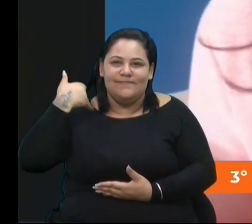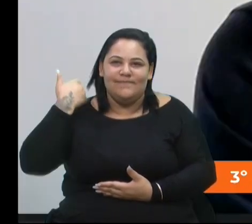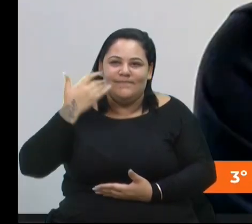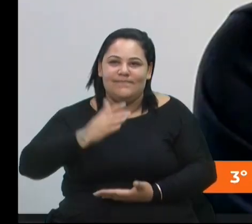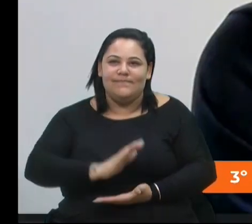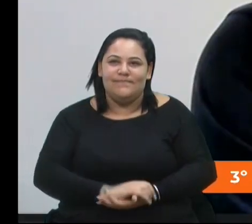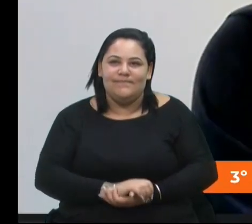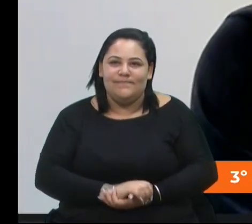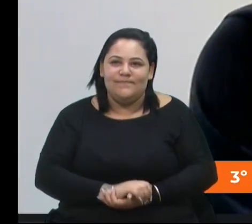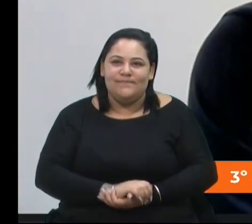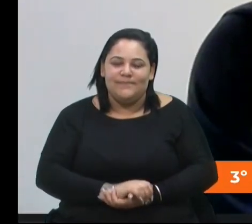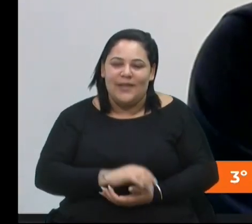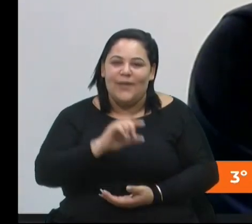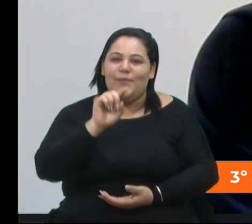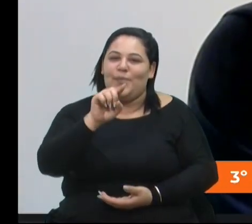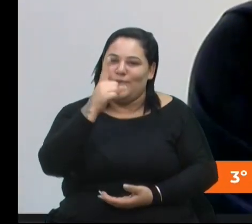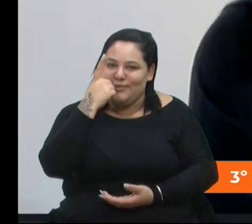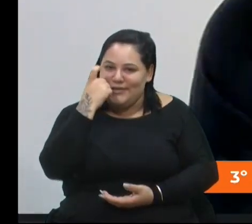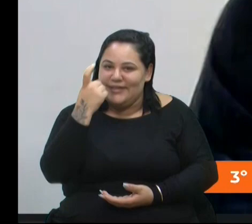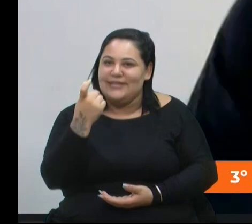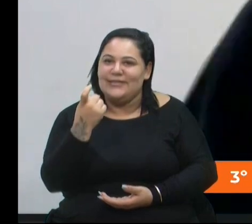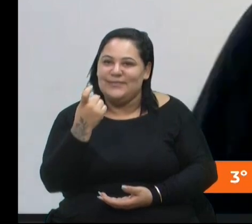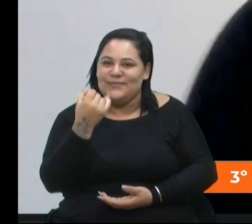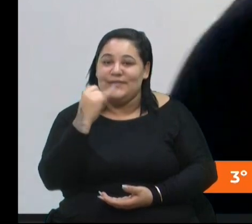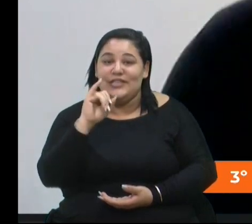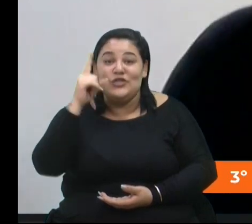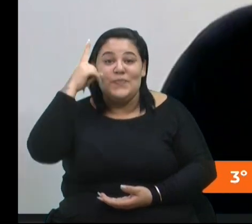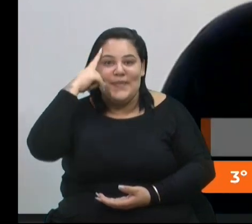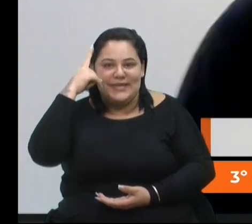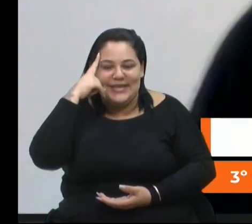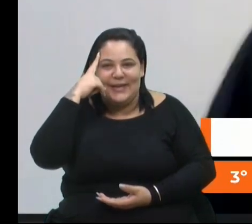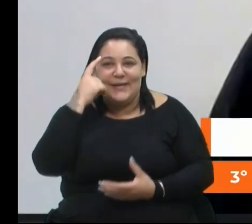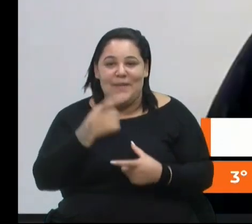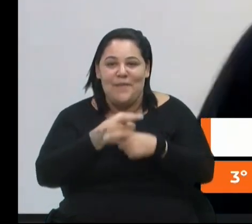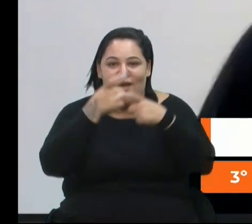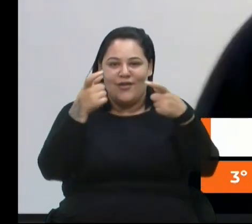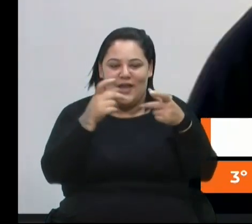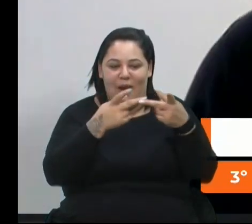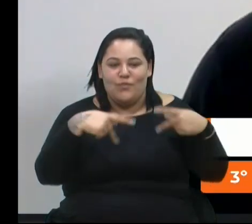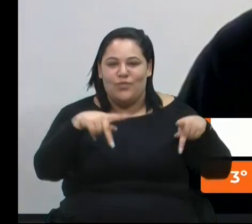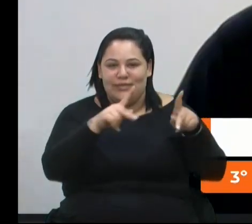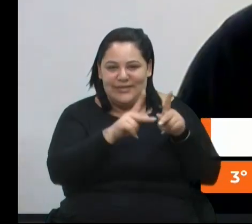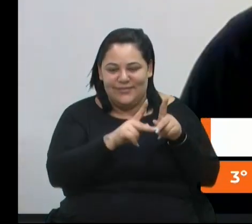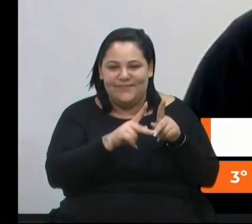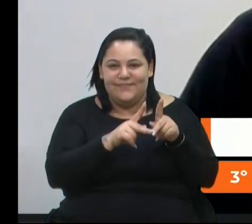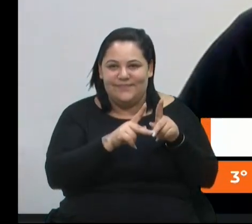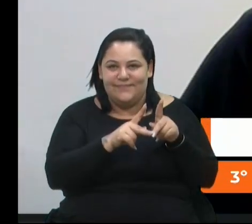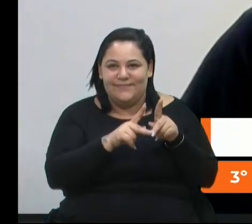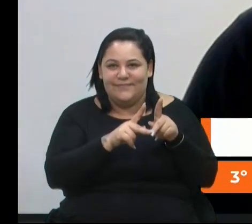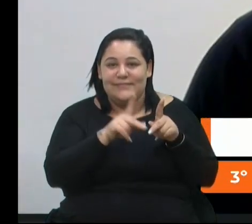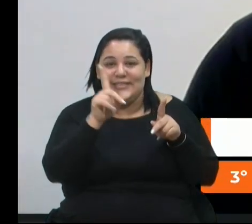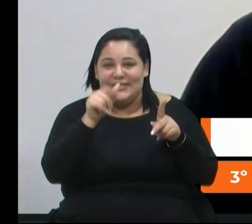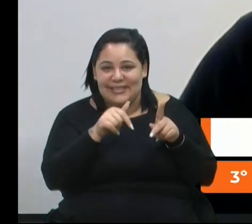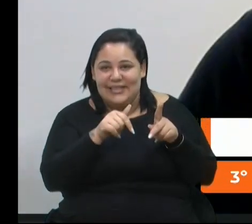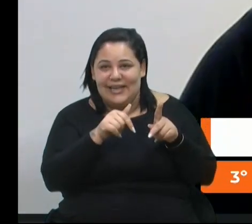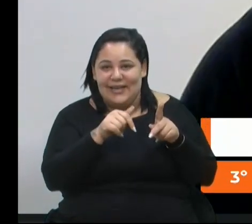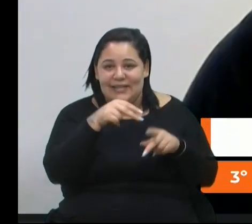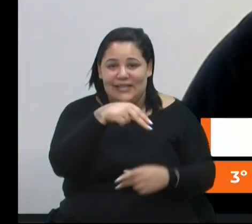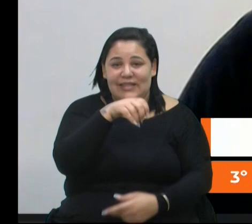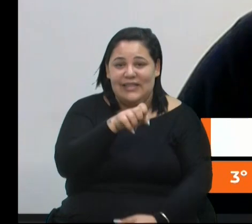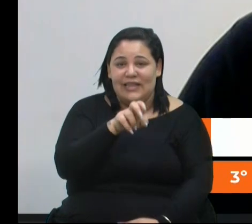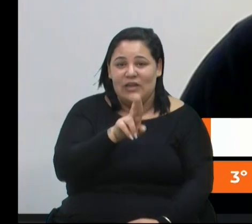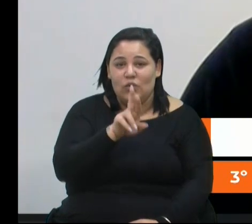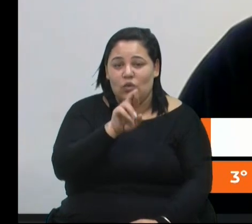Olha, esse é um ponto bem interessante. Se a gente for pensar na maior parte da população, que são os neurotípicos, eles